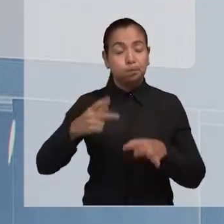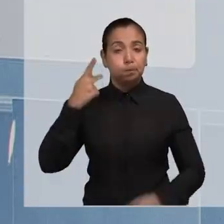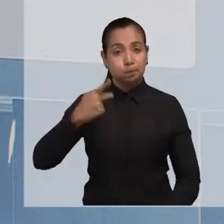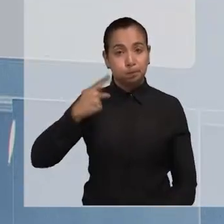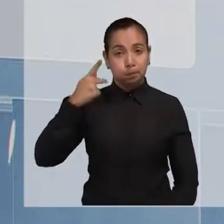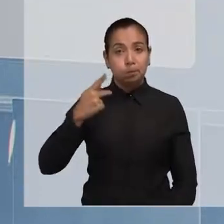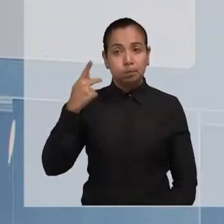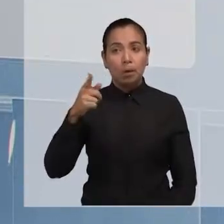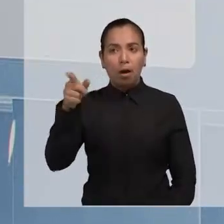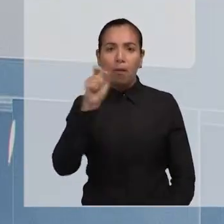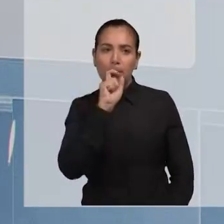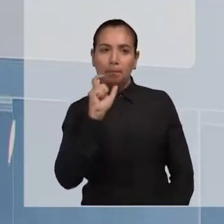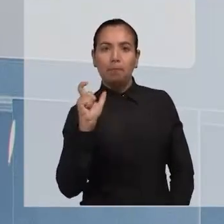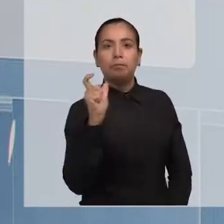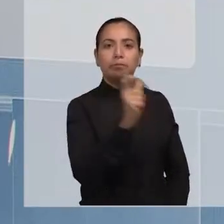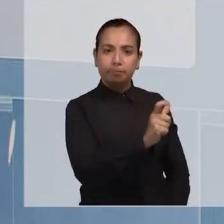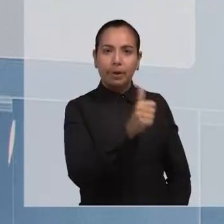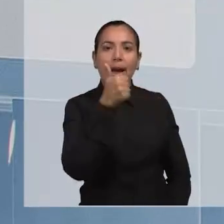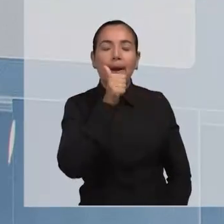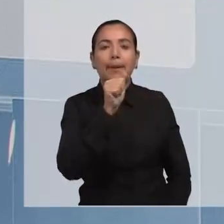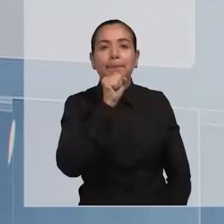quando ofendeu a mãe de uma promotora.